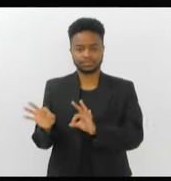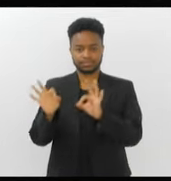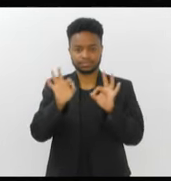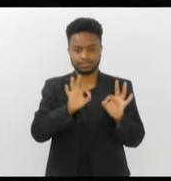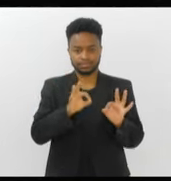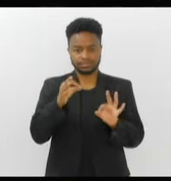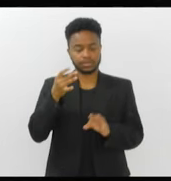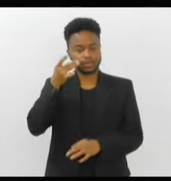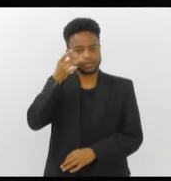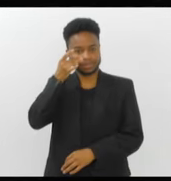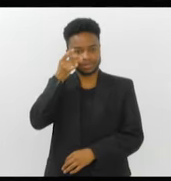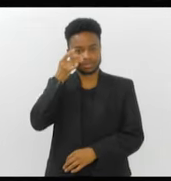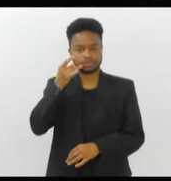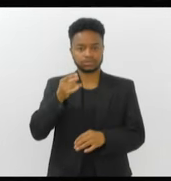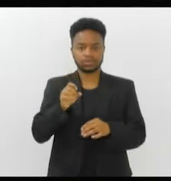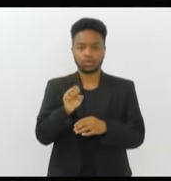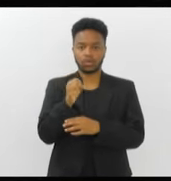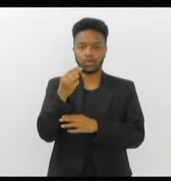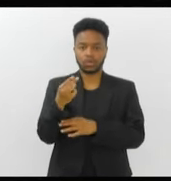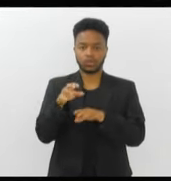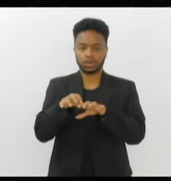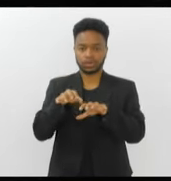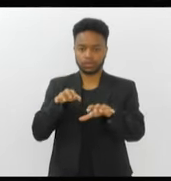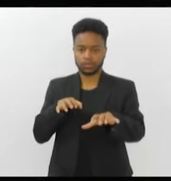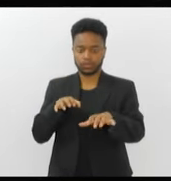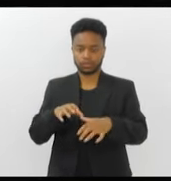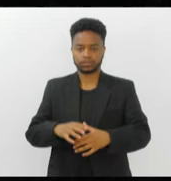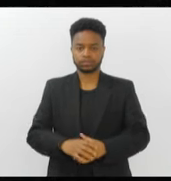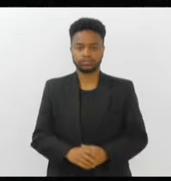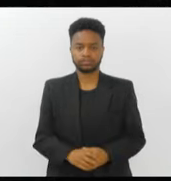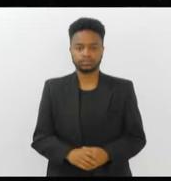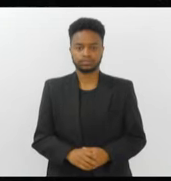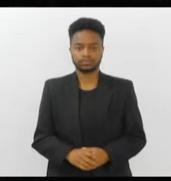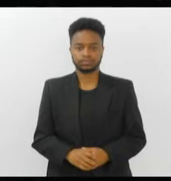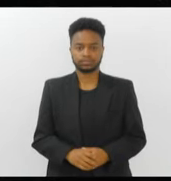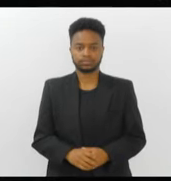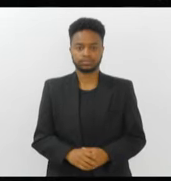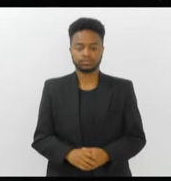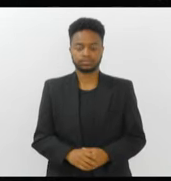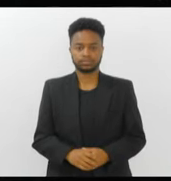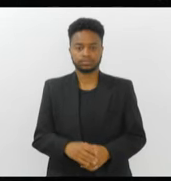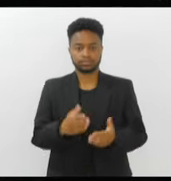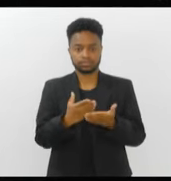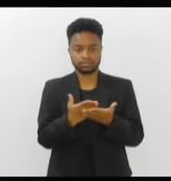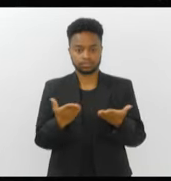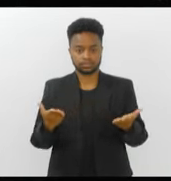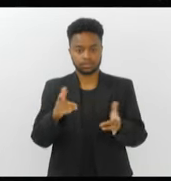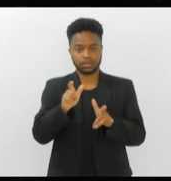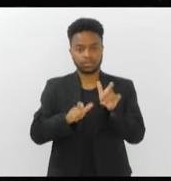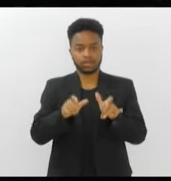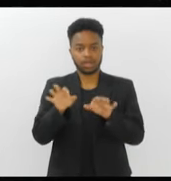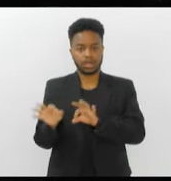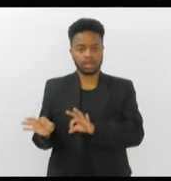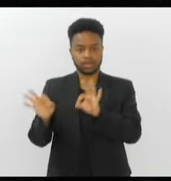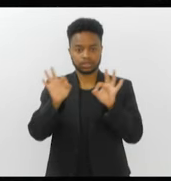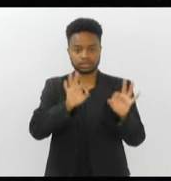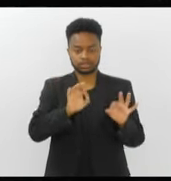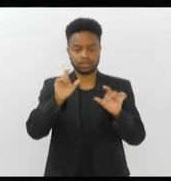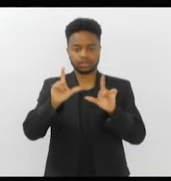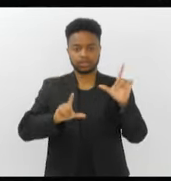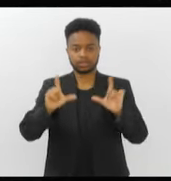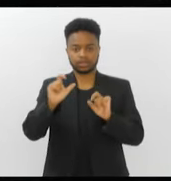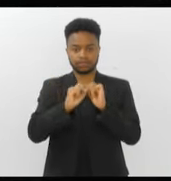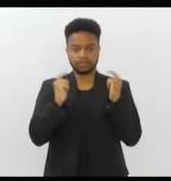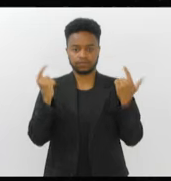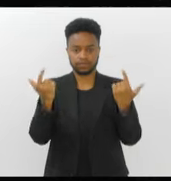forma presencial ou remota, senhoras e senhores telespectadores da TV